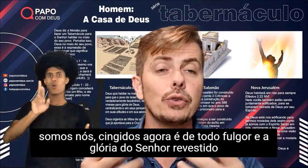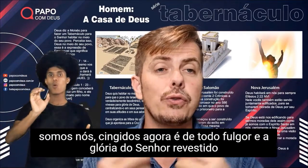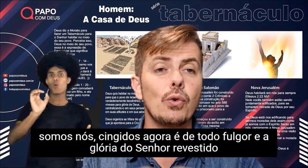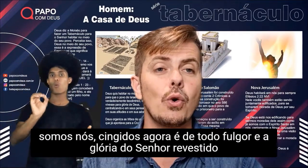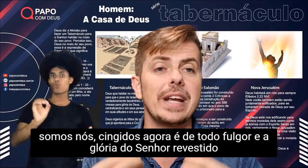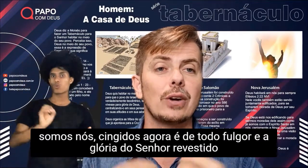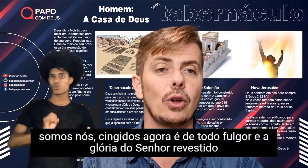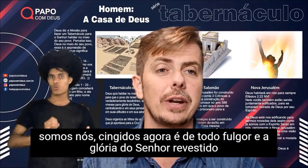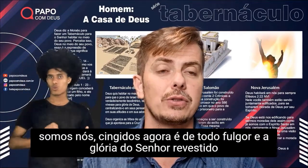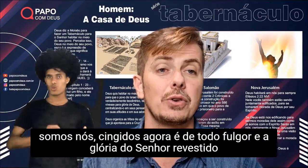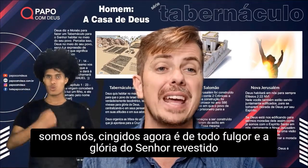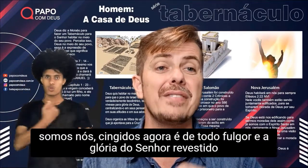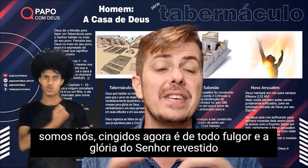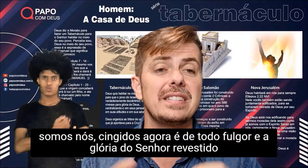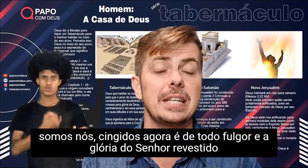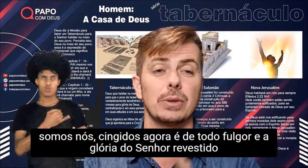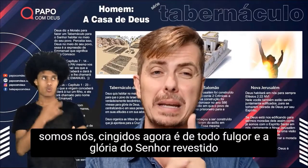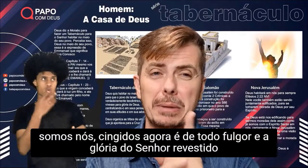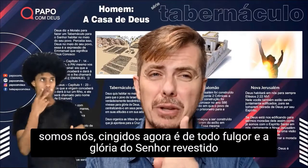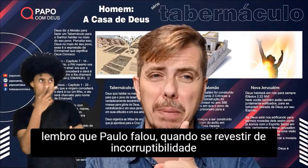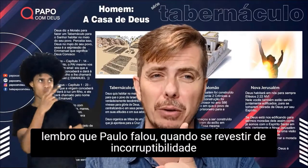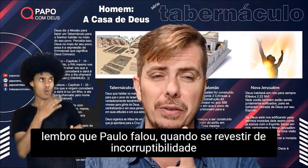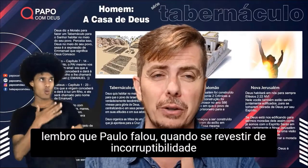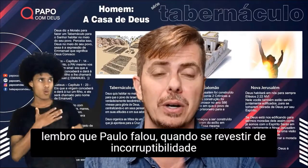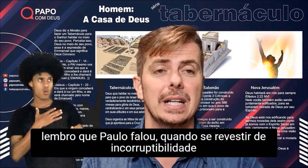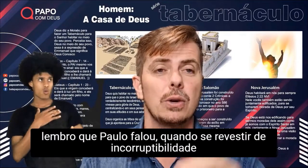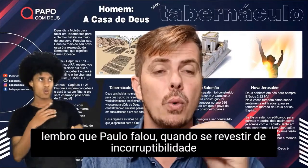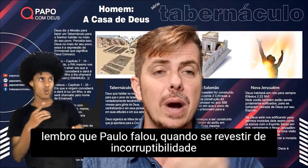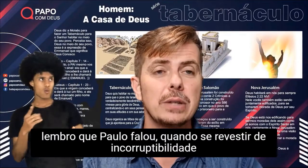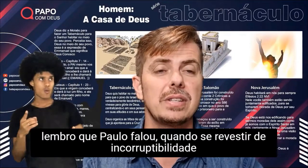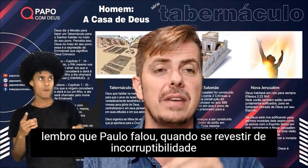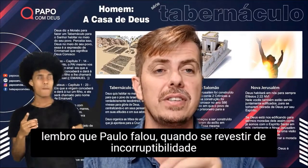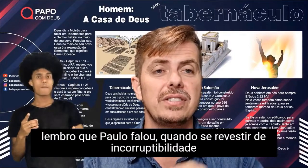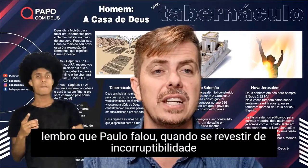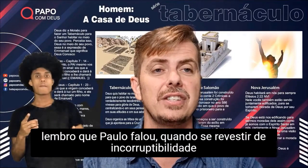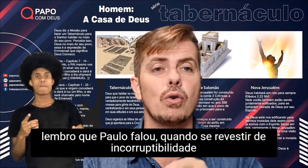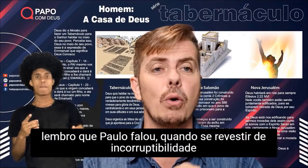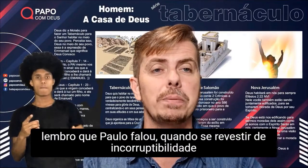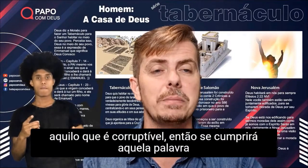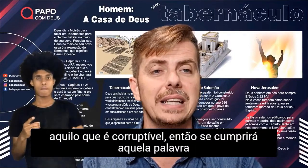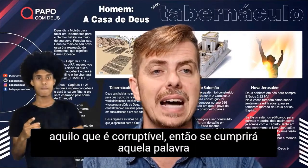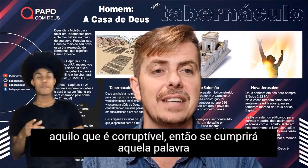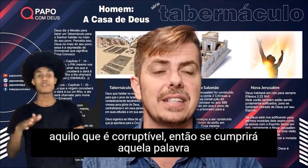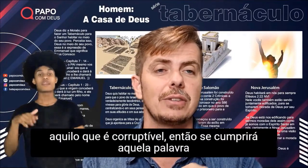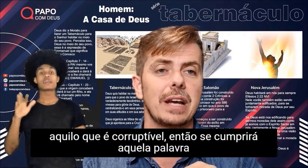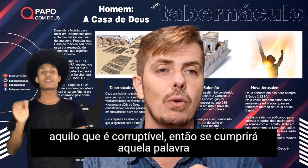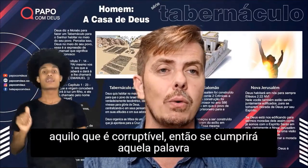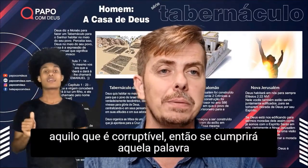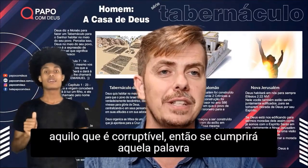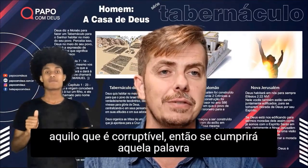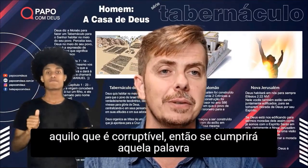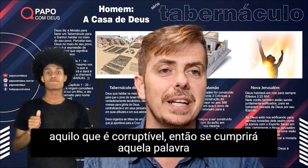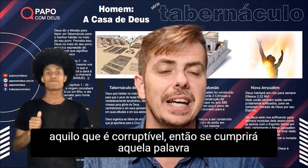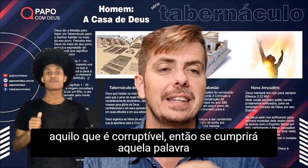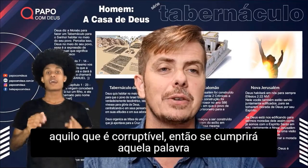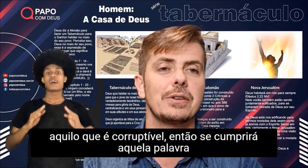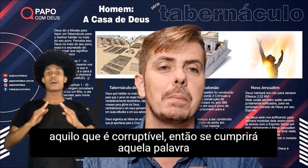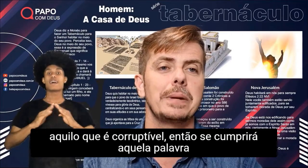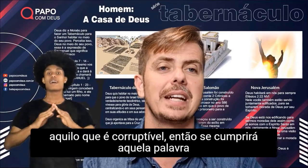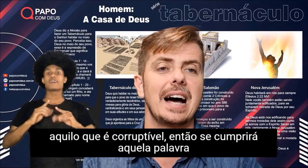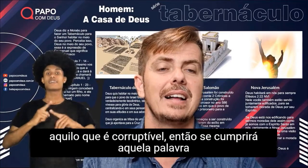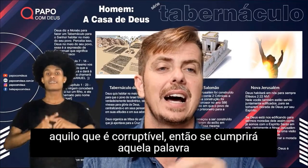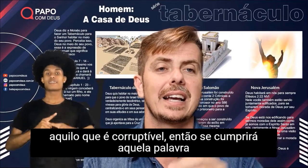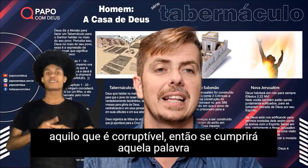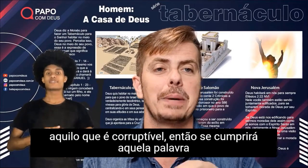de todo o fulgor e a glória do Senhor, revestido. Lembra do que Paulo falou? Quando se revestir de incorruptibilidade, aquilo que é corruptível, então